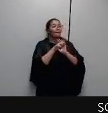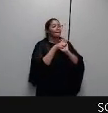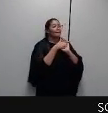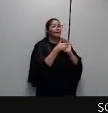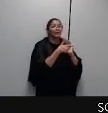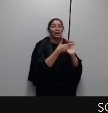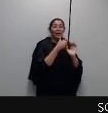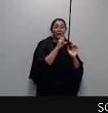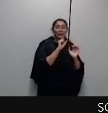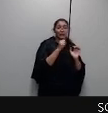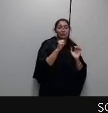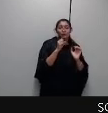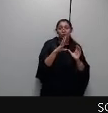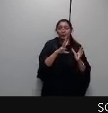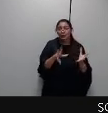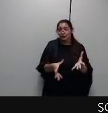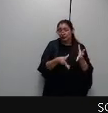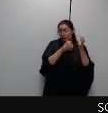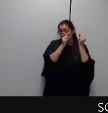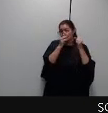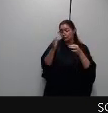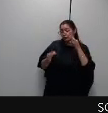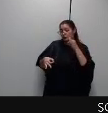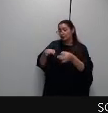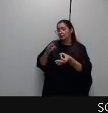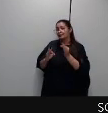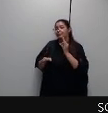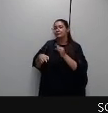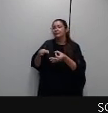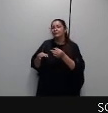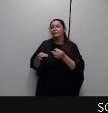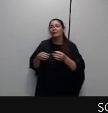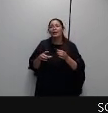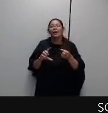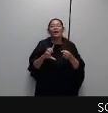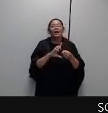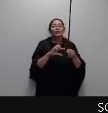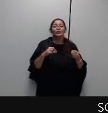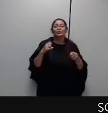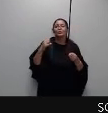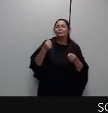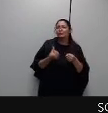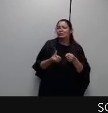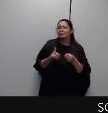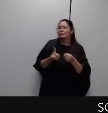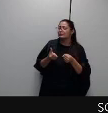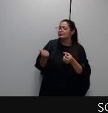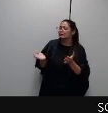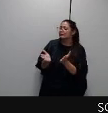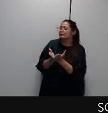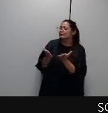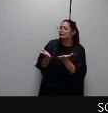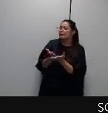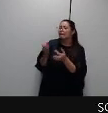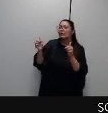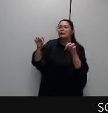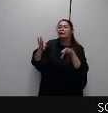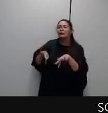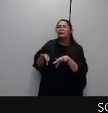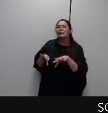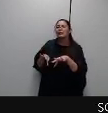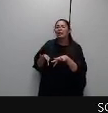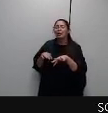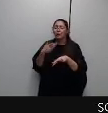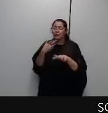lei de recuperação judicial e Cáucaso artigo 6º a decretação da Falência ou o deferimento do processamento